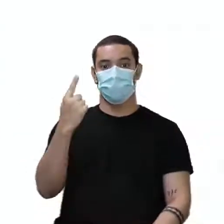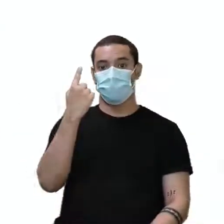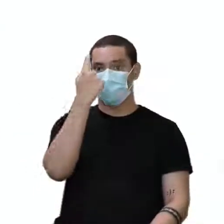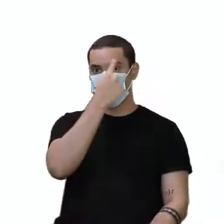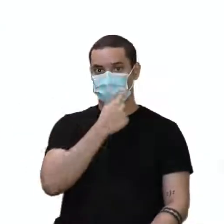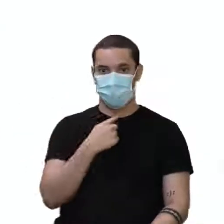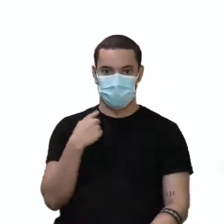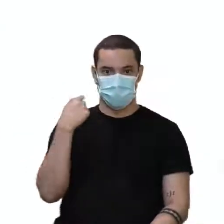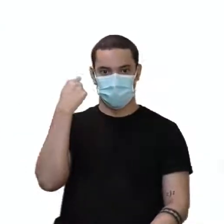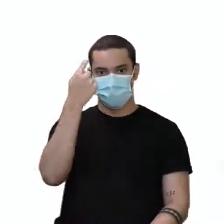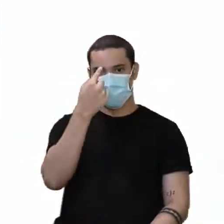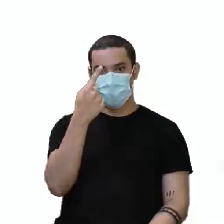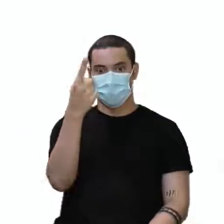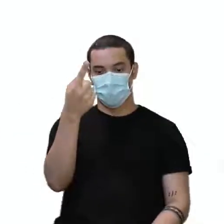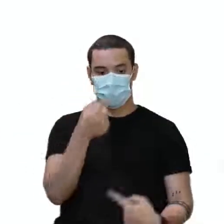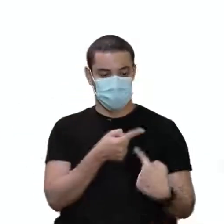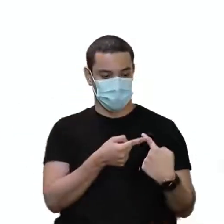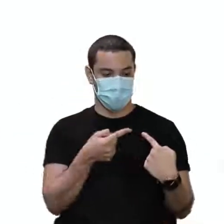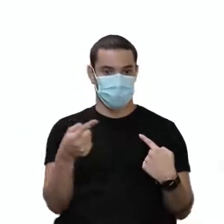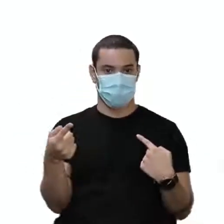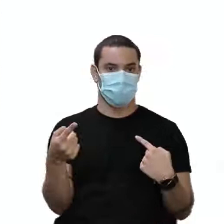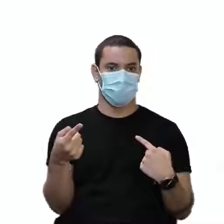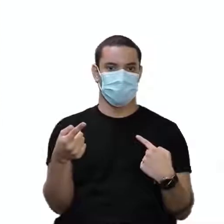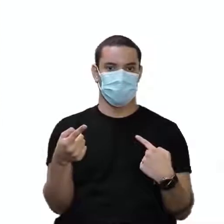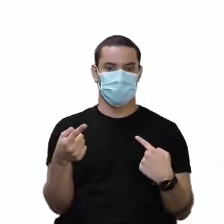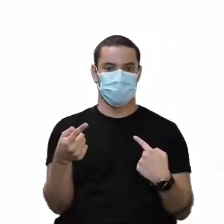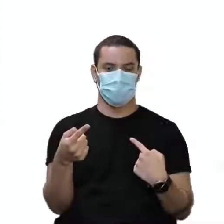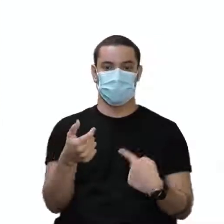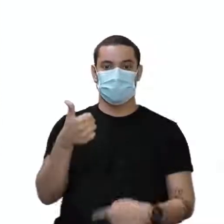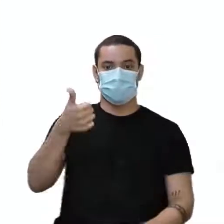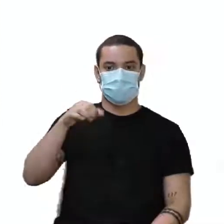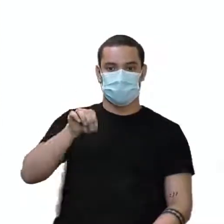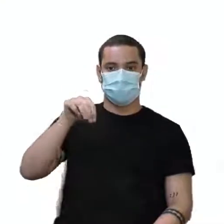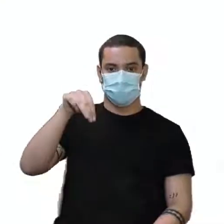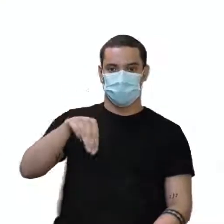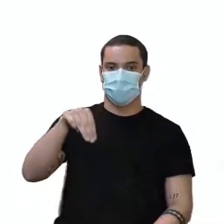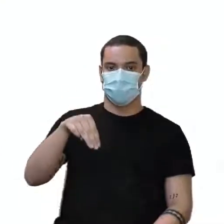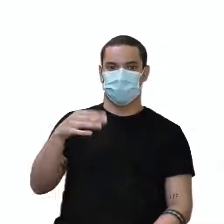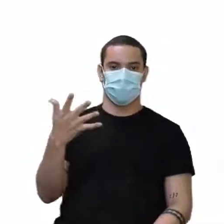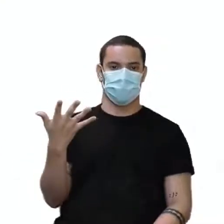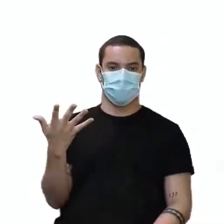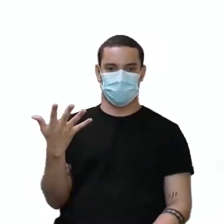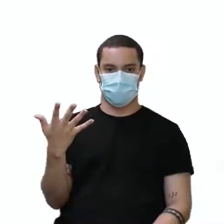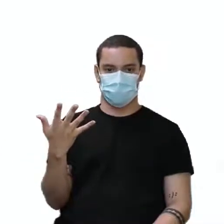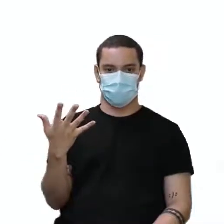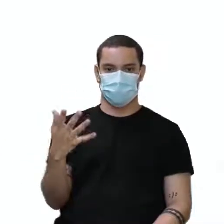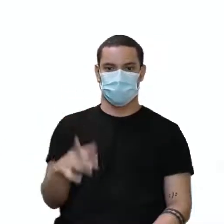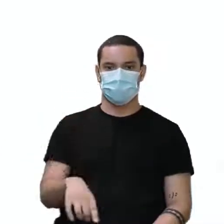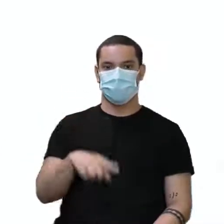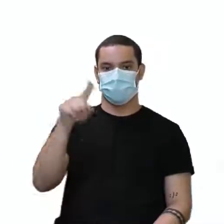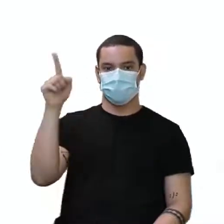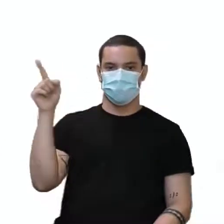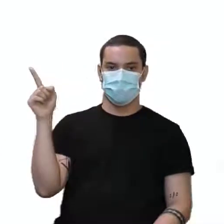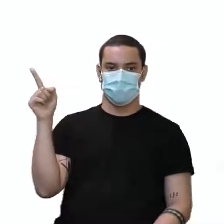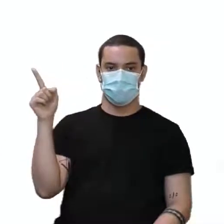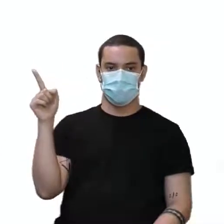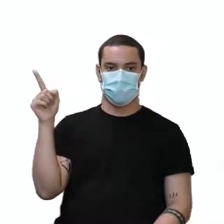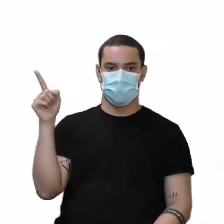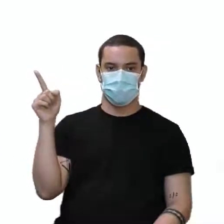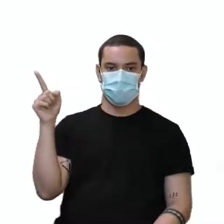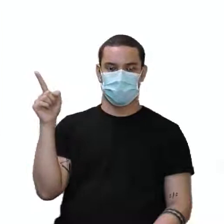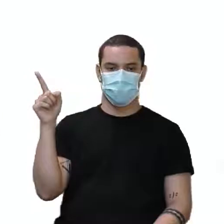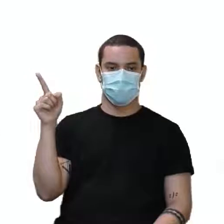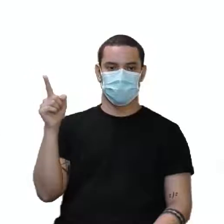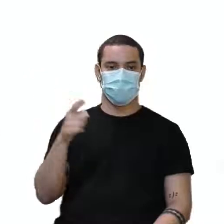For a week, a 1 semana. For 10 minutes, a 10 minutos. Ou for